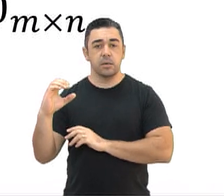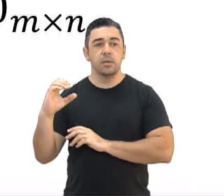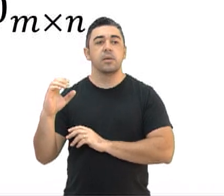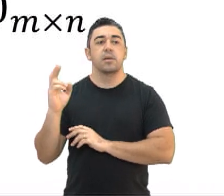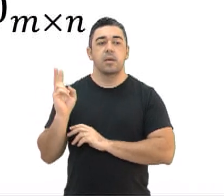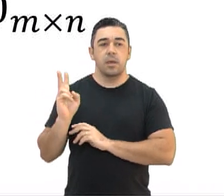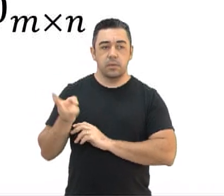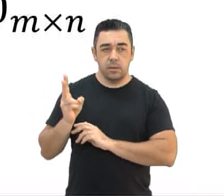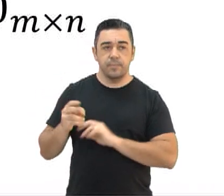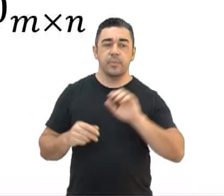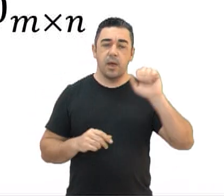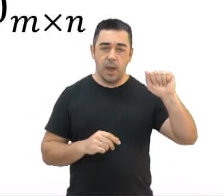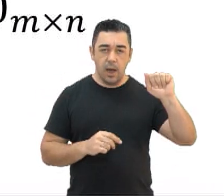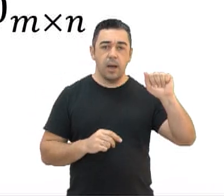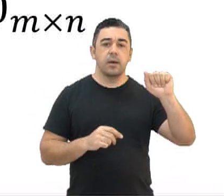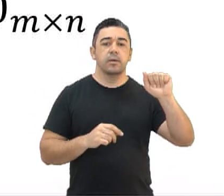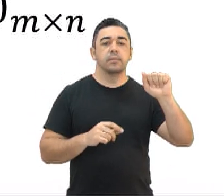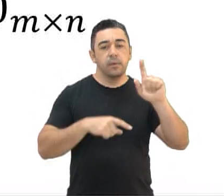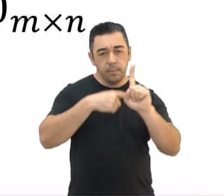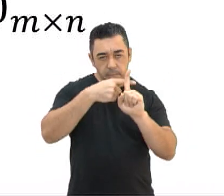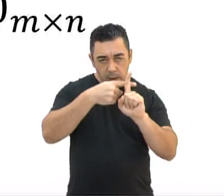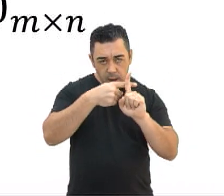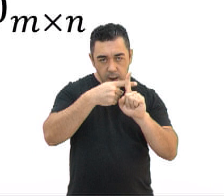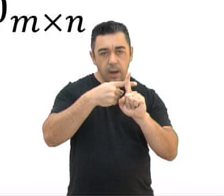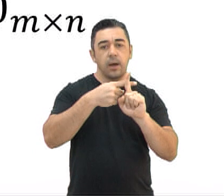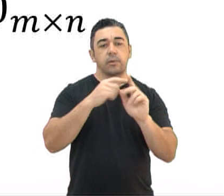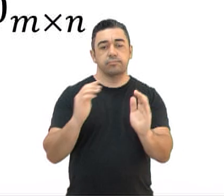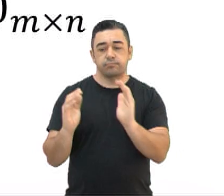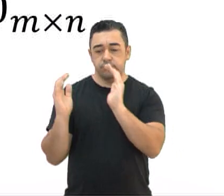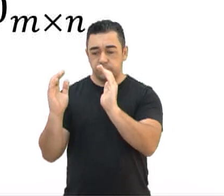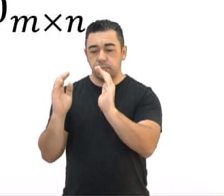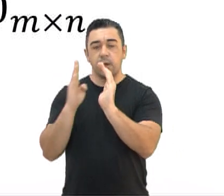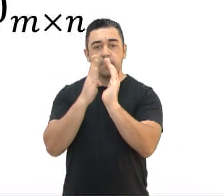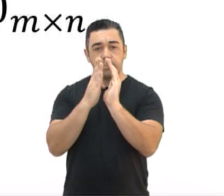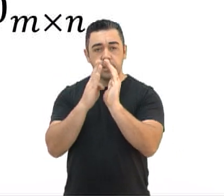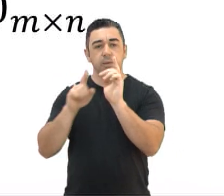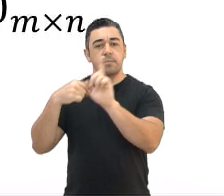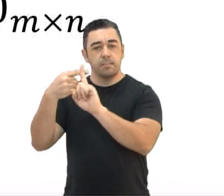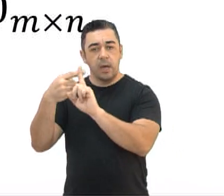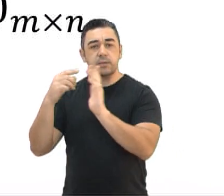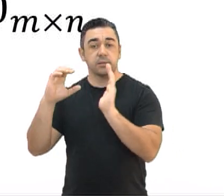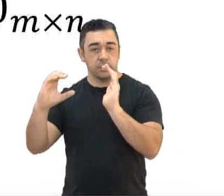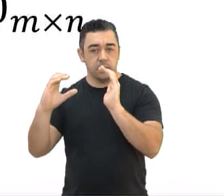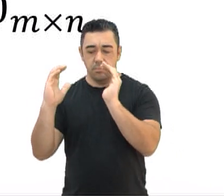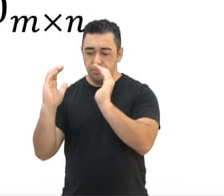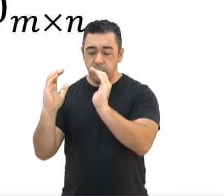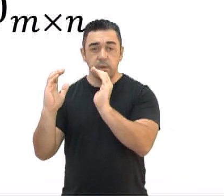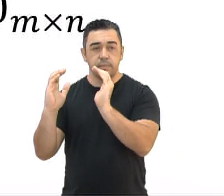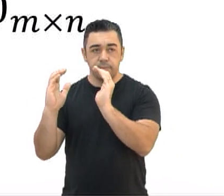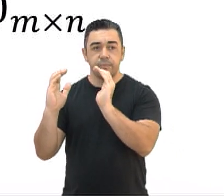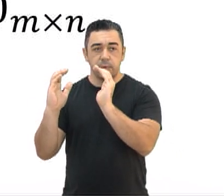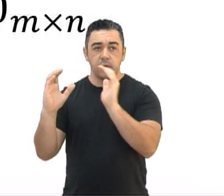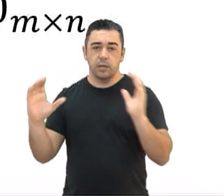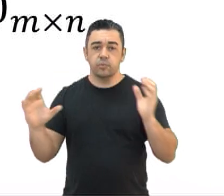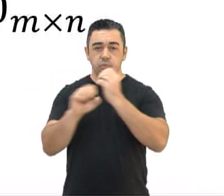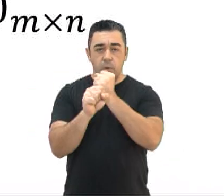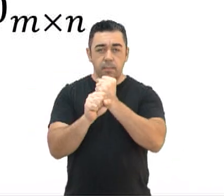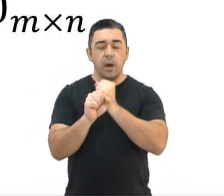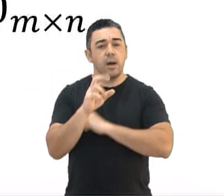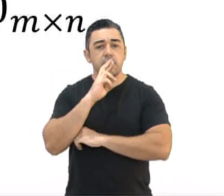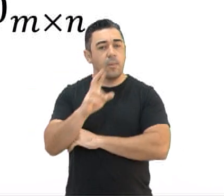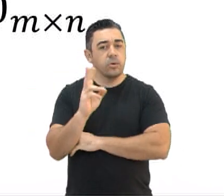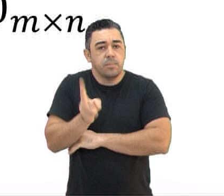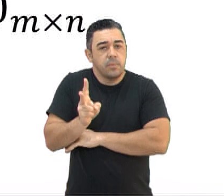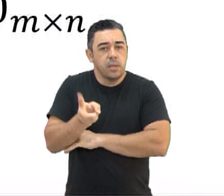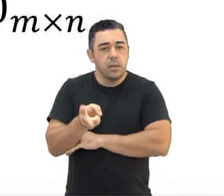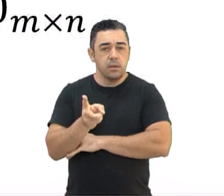coisa que eu fazer A, certo? Aqui no caso, e resolver dentro do parênteses B mais C e depois aqui somar aquele resultado.